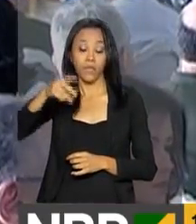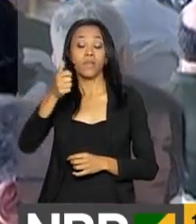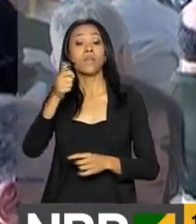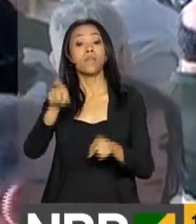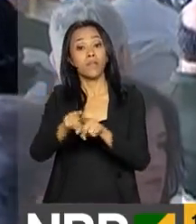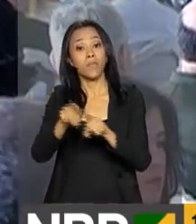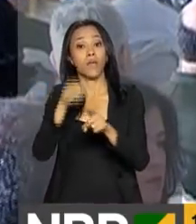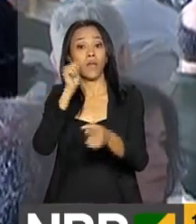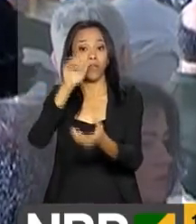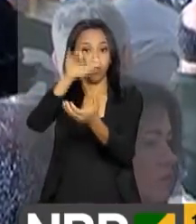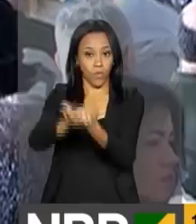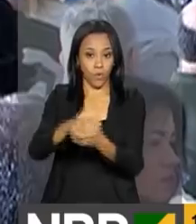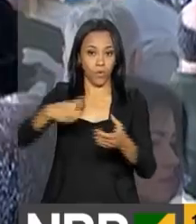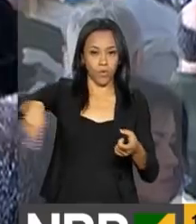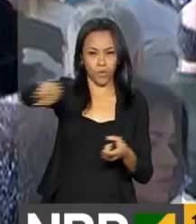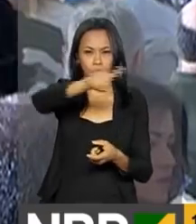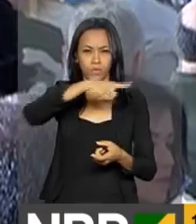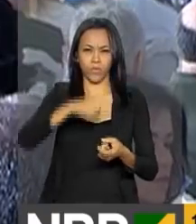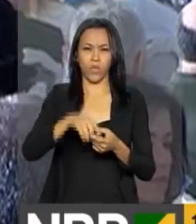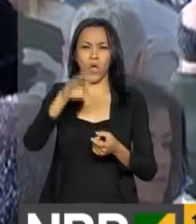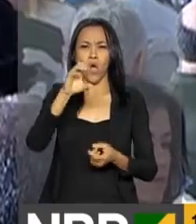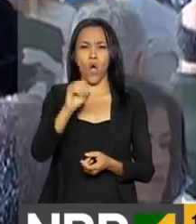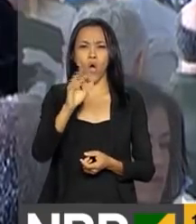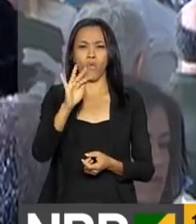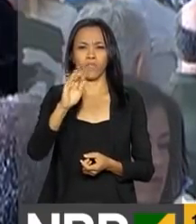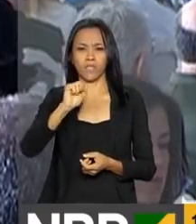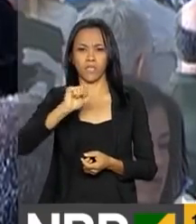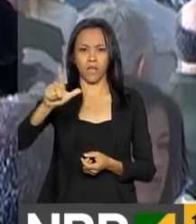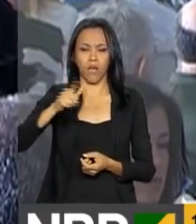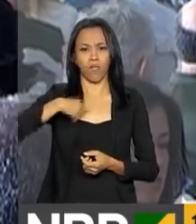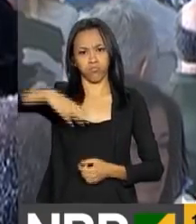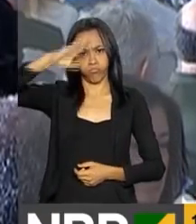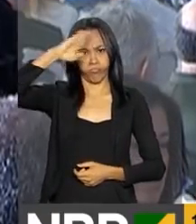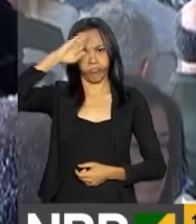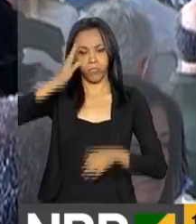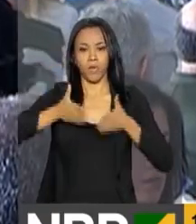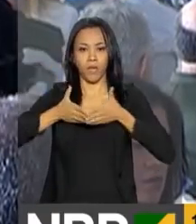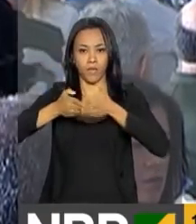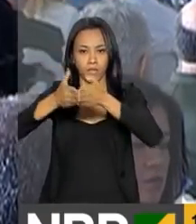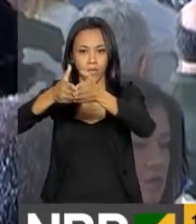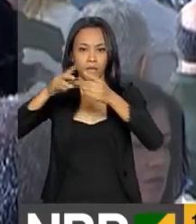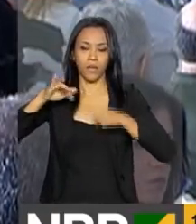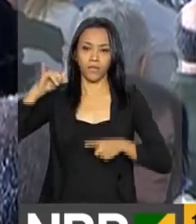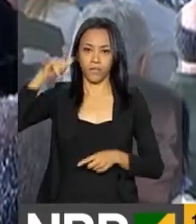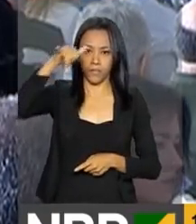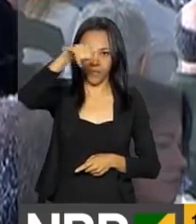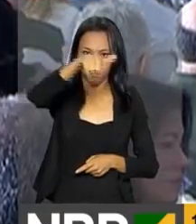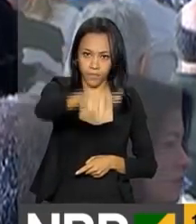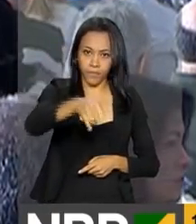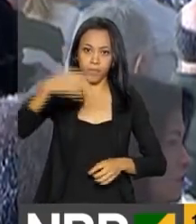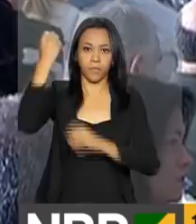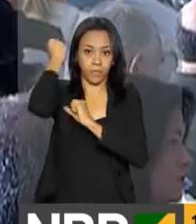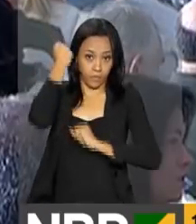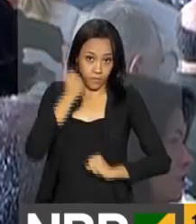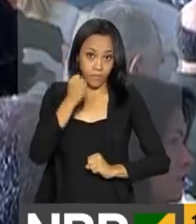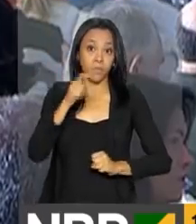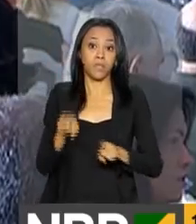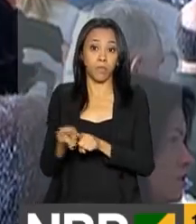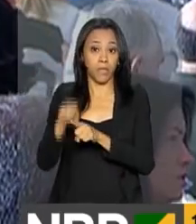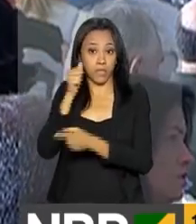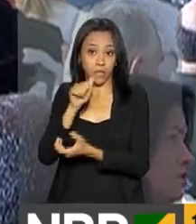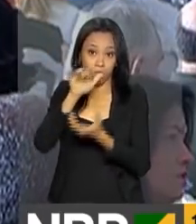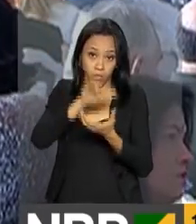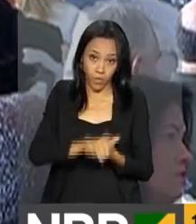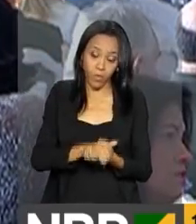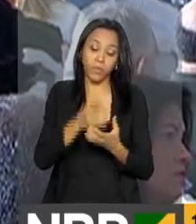Luna, os senhores oficiais generais da Marinha, do Exército, da Aeronáutica e respectivas senhoras, os senhores secretários do Ministério da